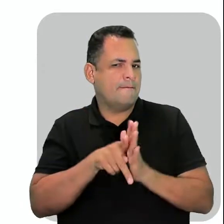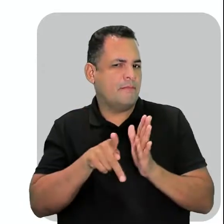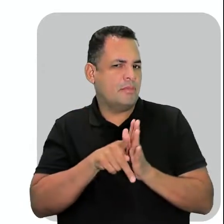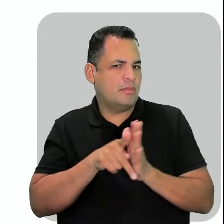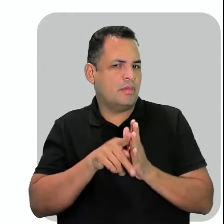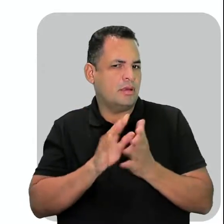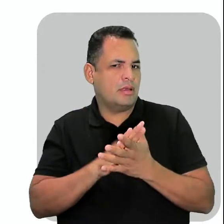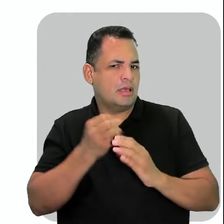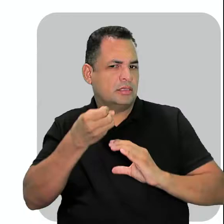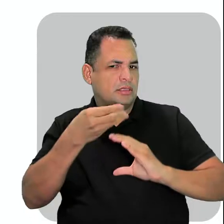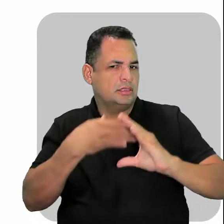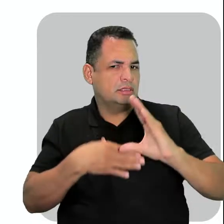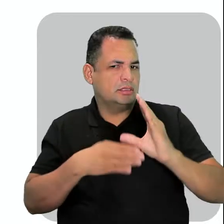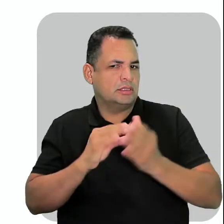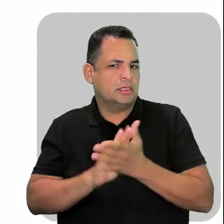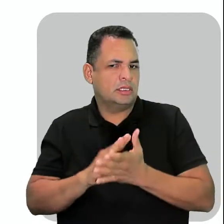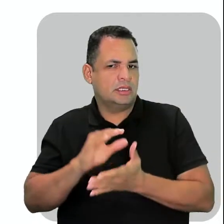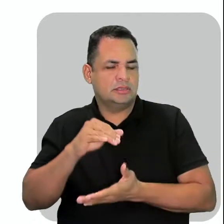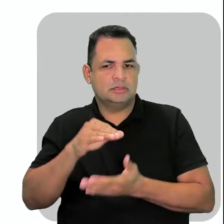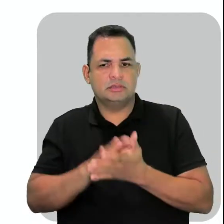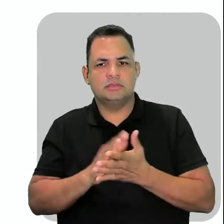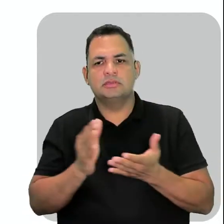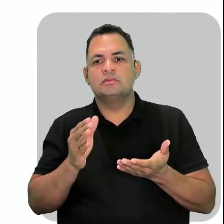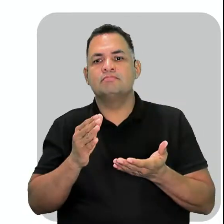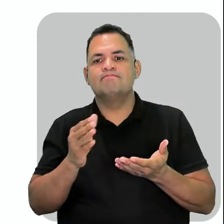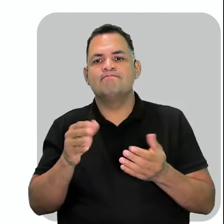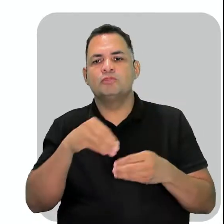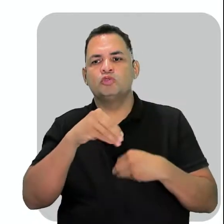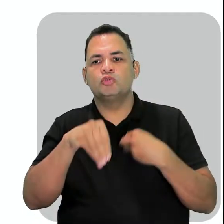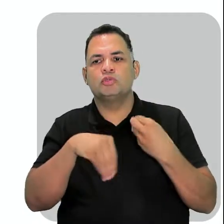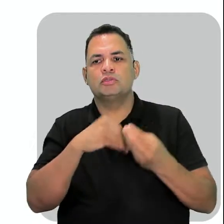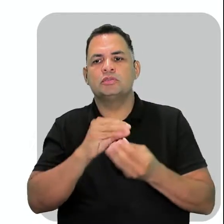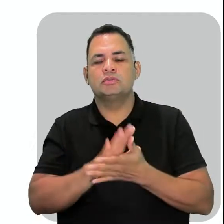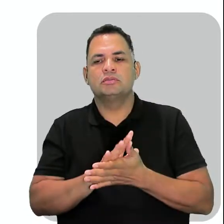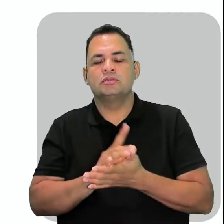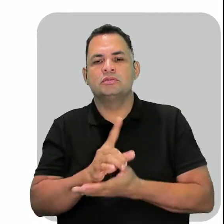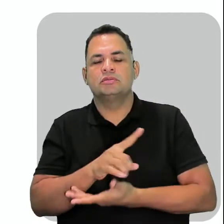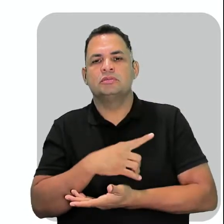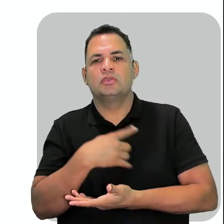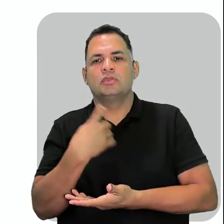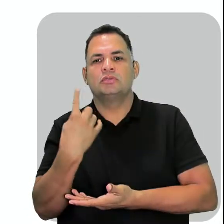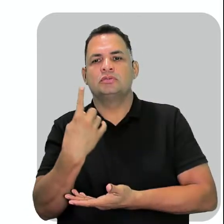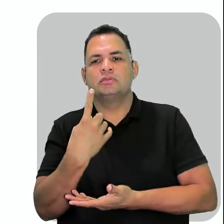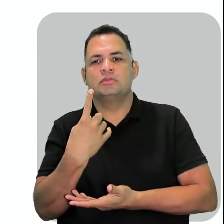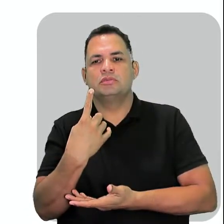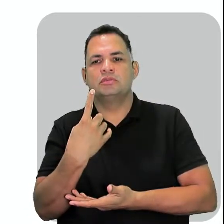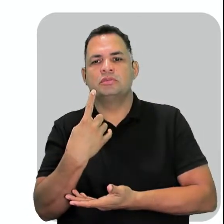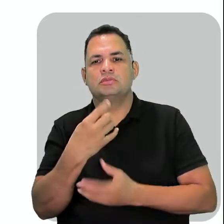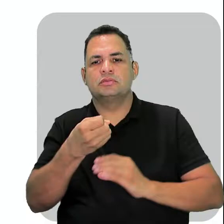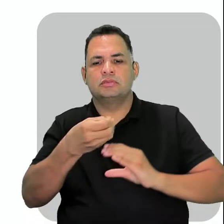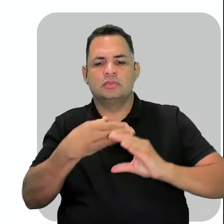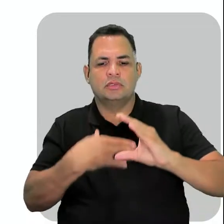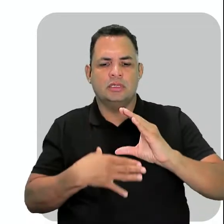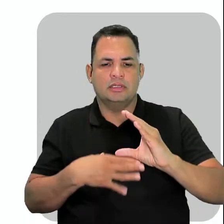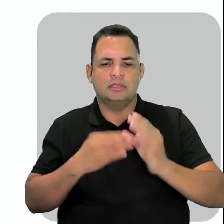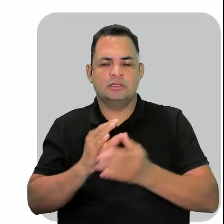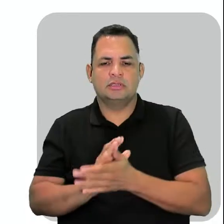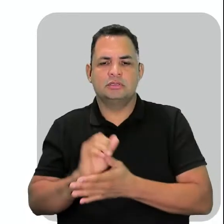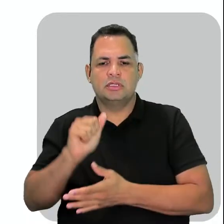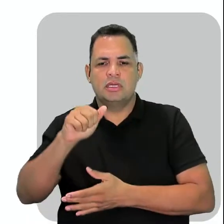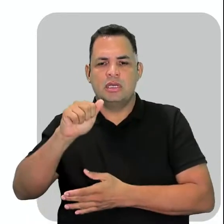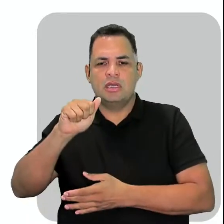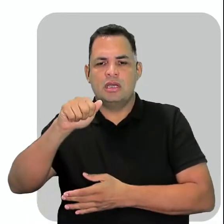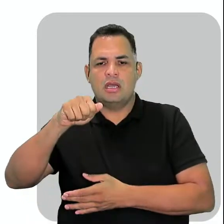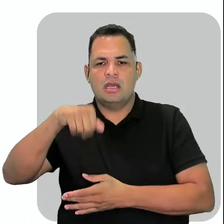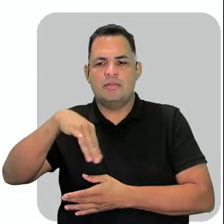funções mistas, mas o que nós temos que ter ideia? Nós trabalhamos como, por exemplo, funções aminas,